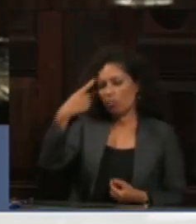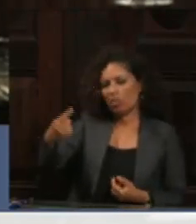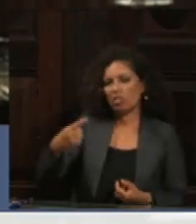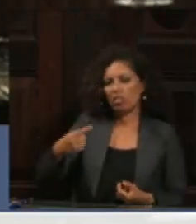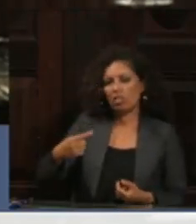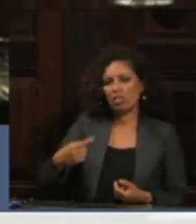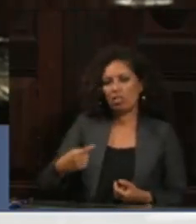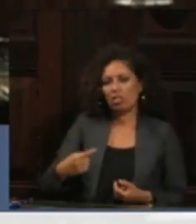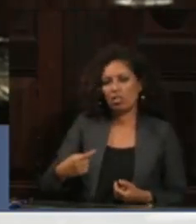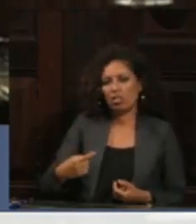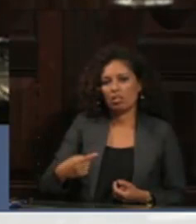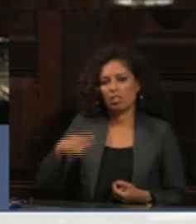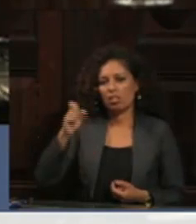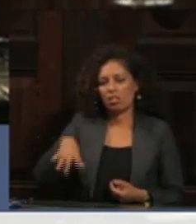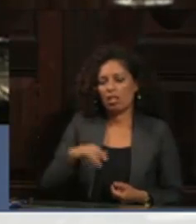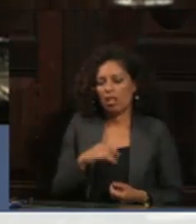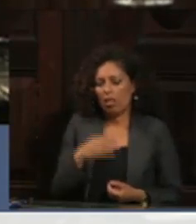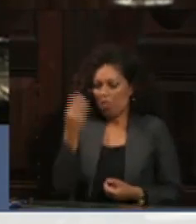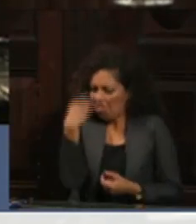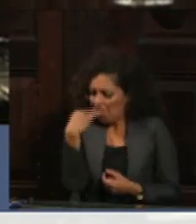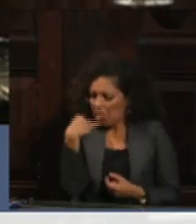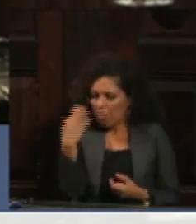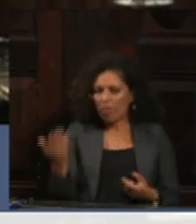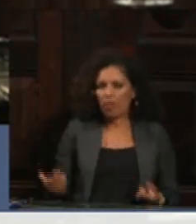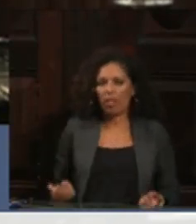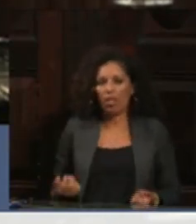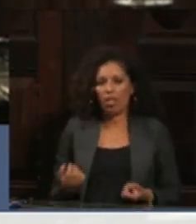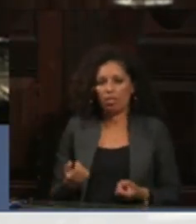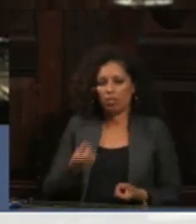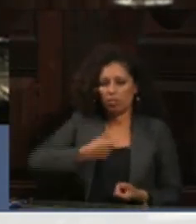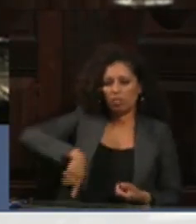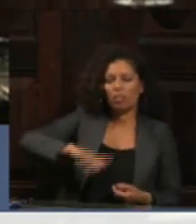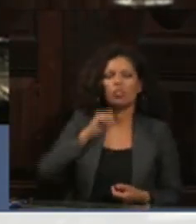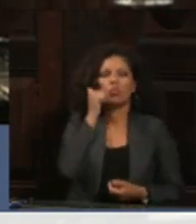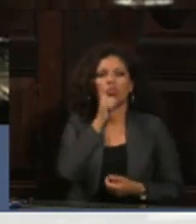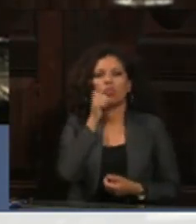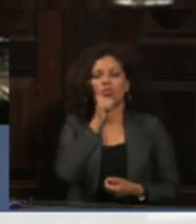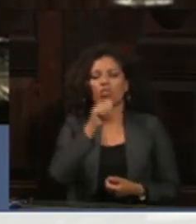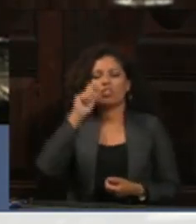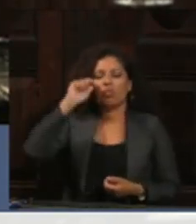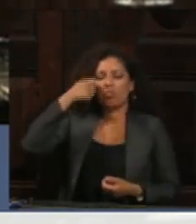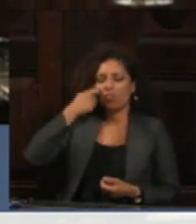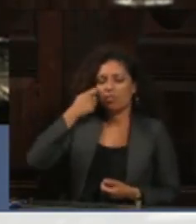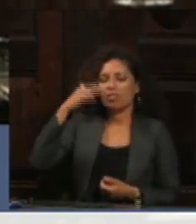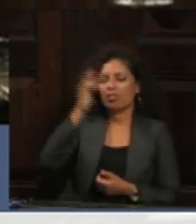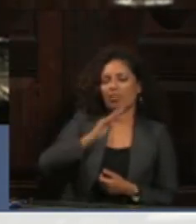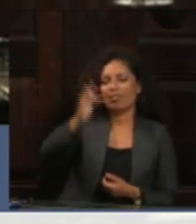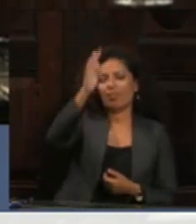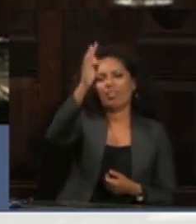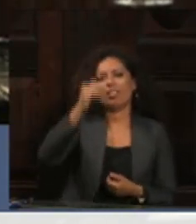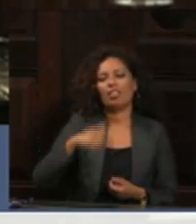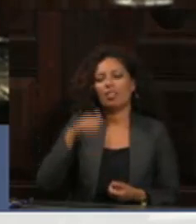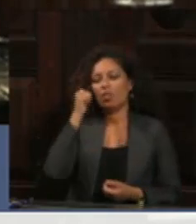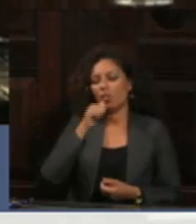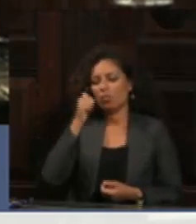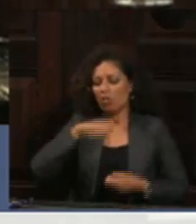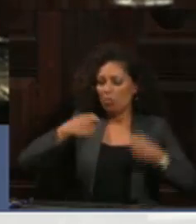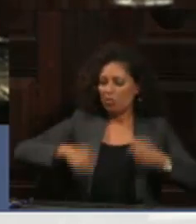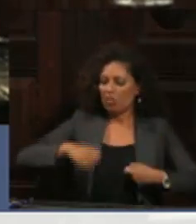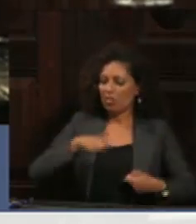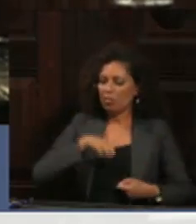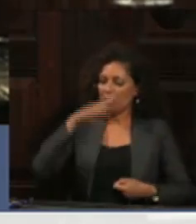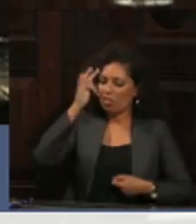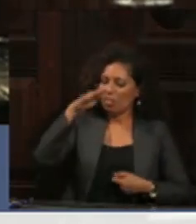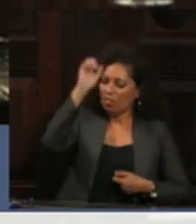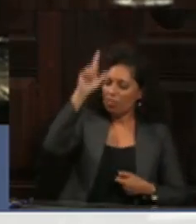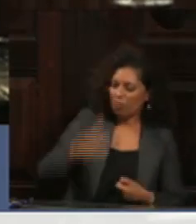lágrimas são um sinal de fraqueza. Nós, mulheres pretas faveladas, mulheres periféricas, mulheres